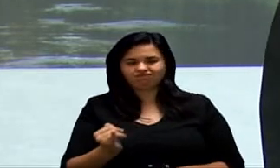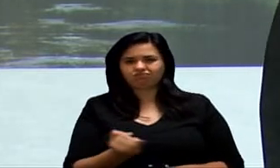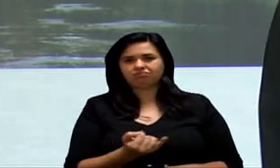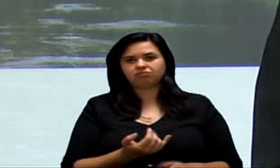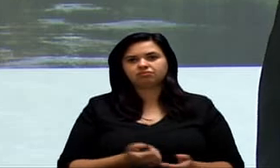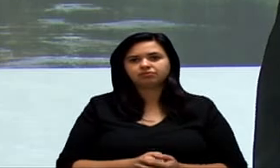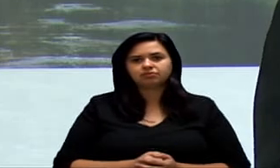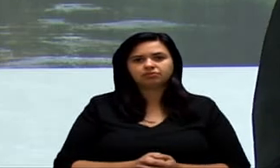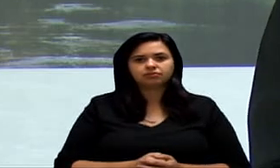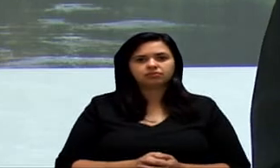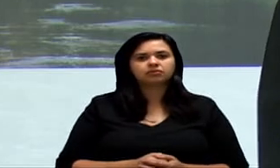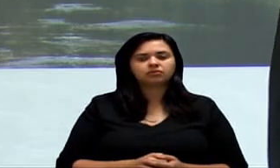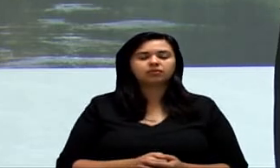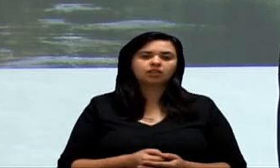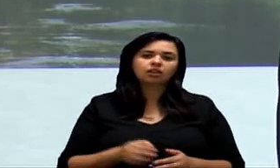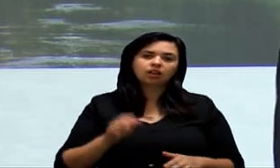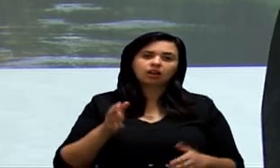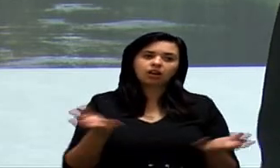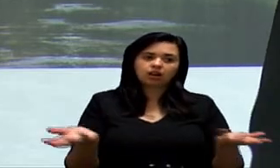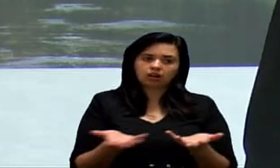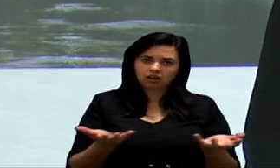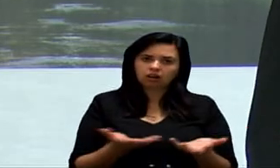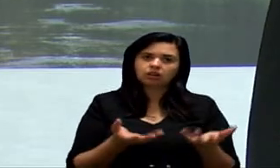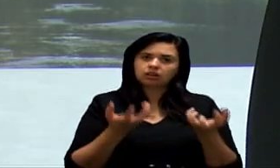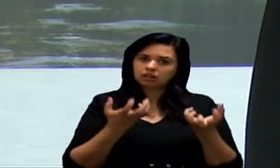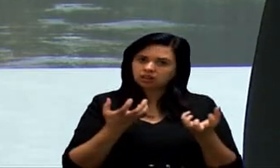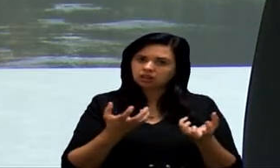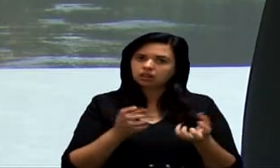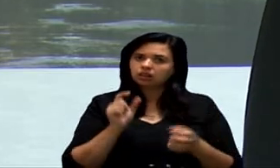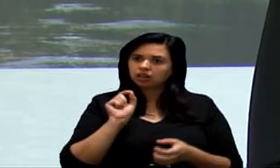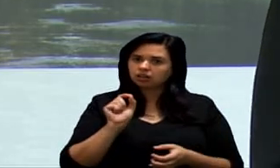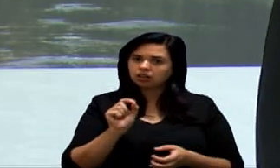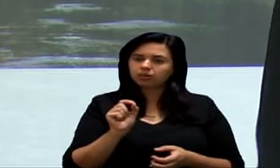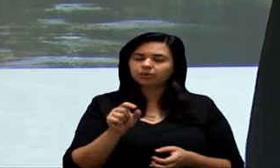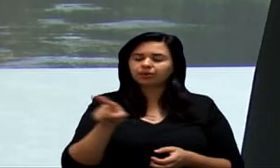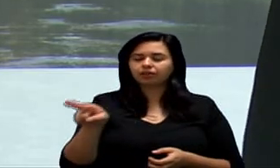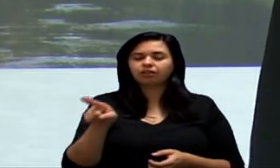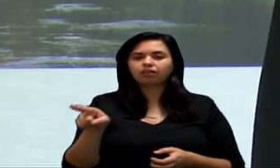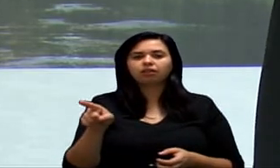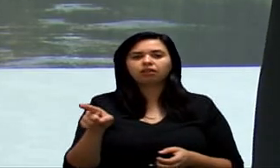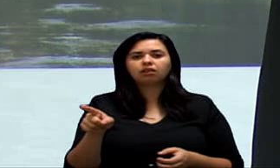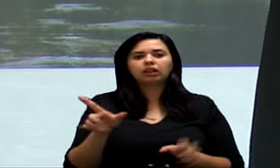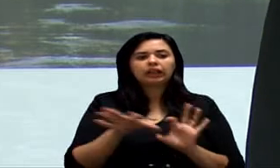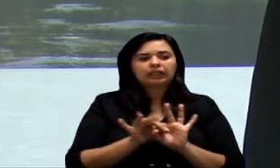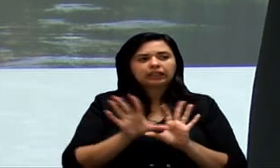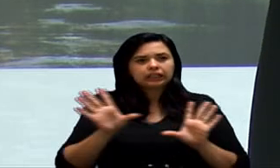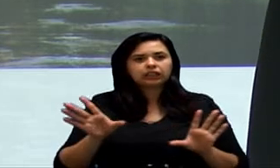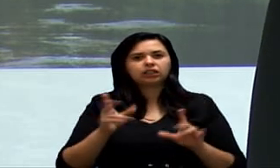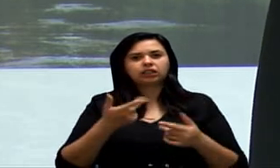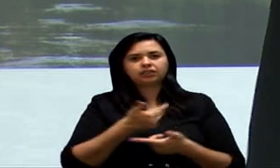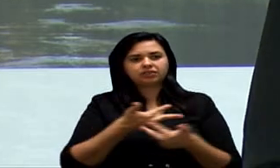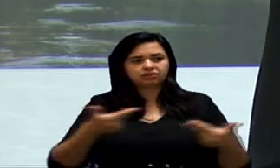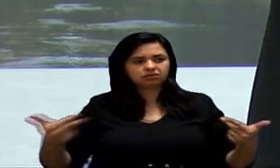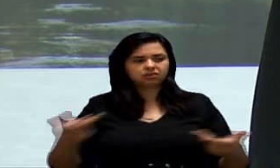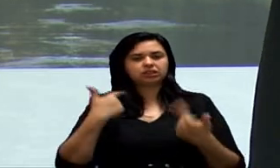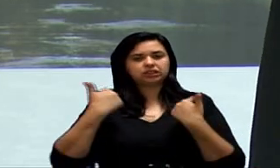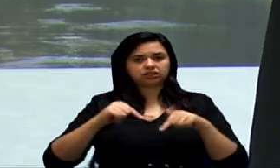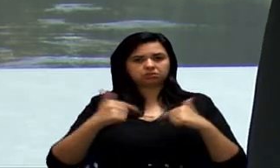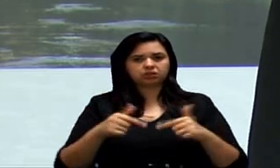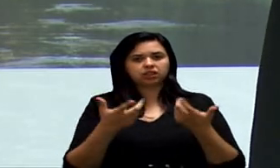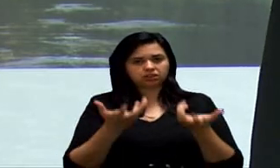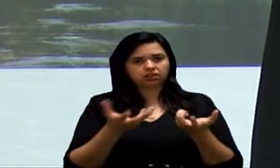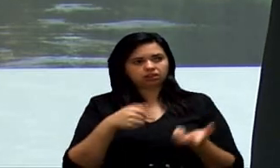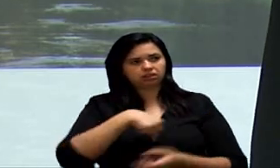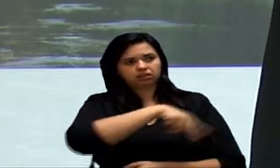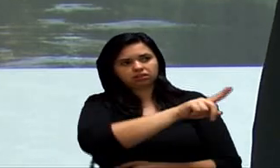liberar para todos que queiram prestar um serviço uma facilidade como tem para um e para outros. Então, a ideia desse